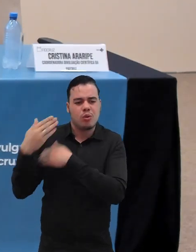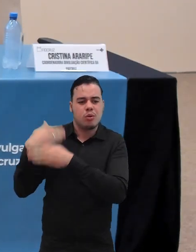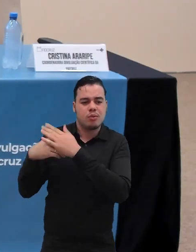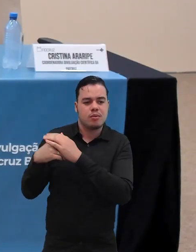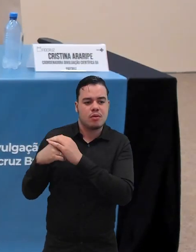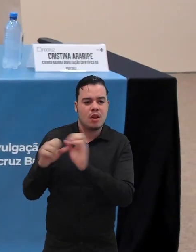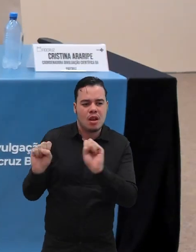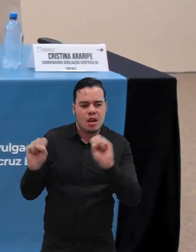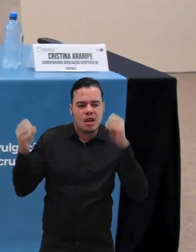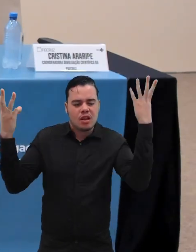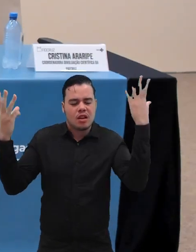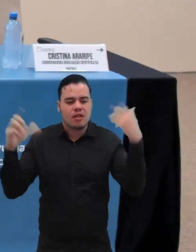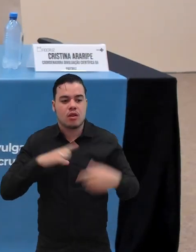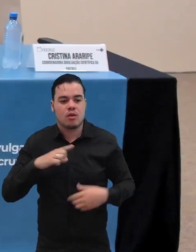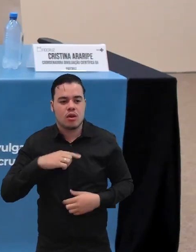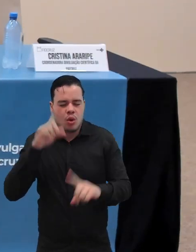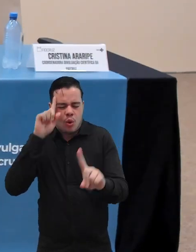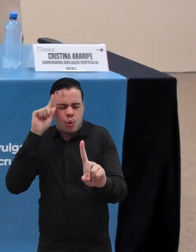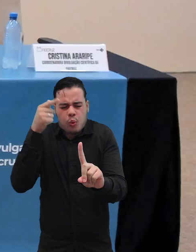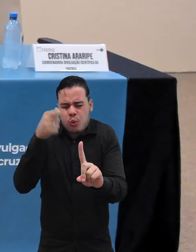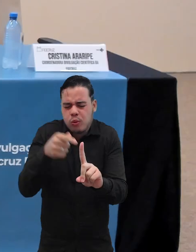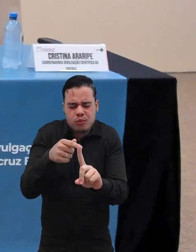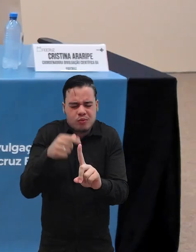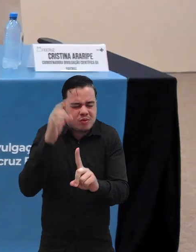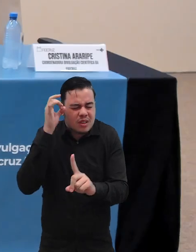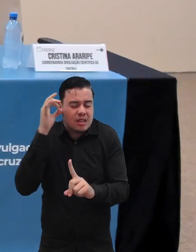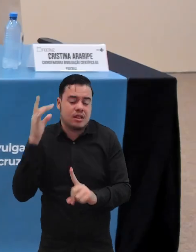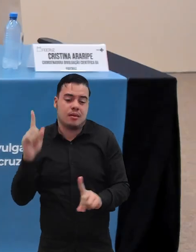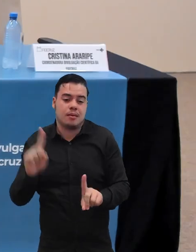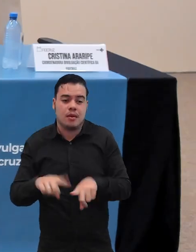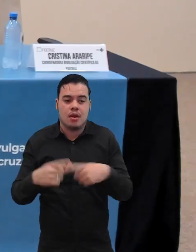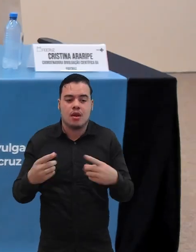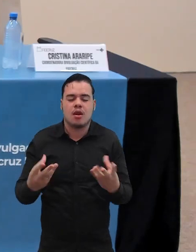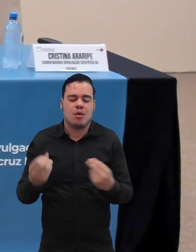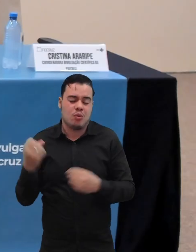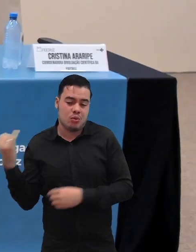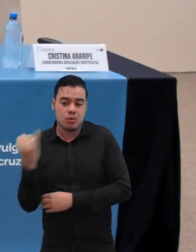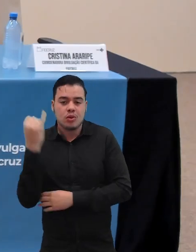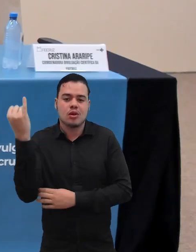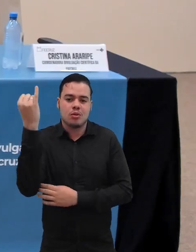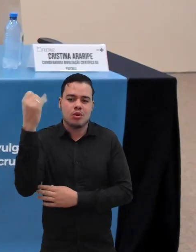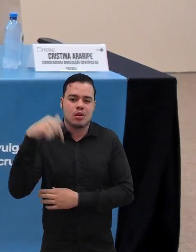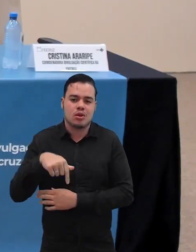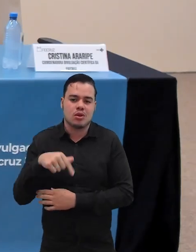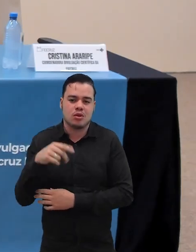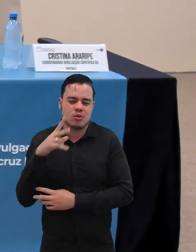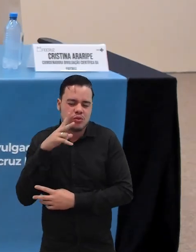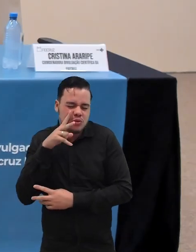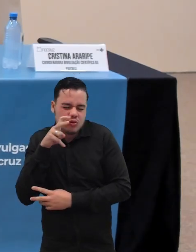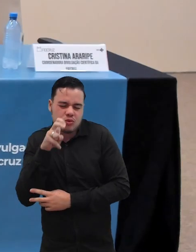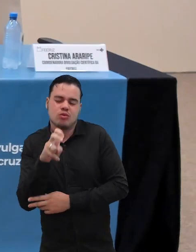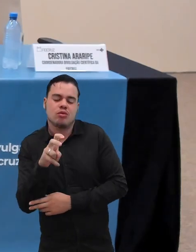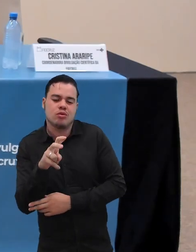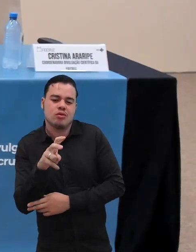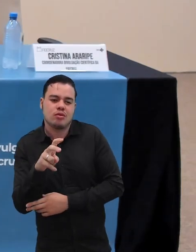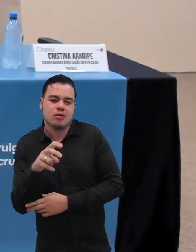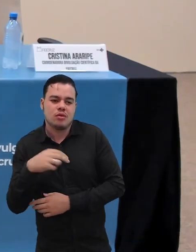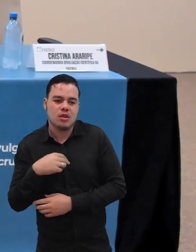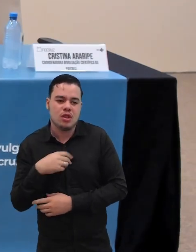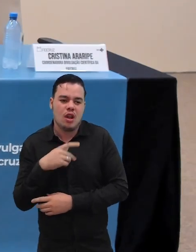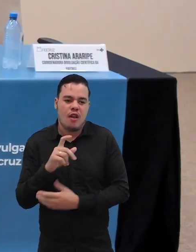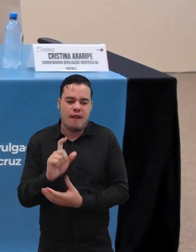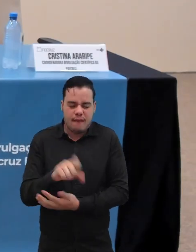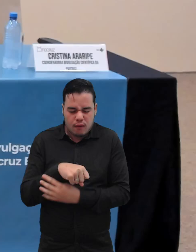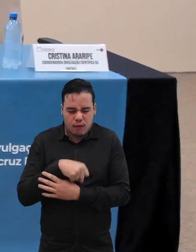esse evento ele tem um objetivo muito simples, porém muito importante no nosso ponto de vista. A gente tem como objetivo fortalecer a